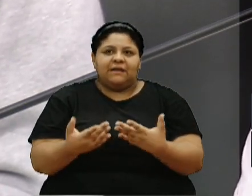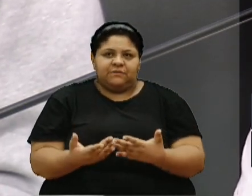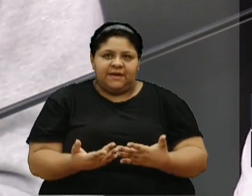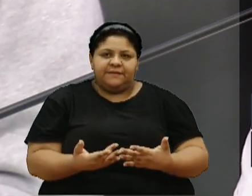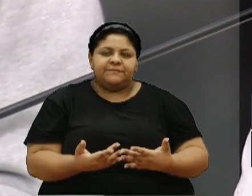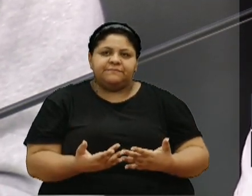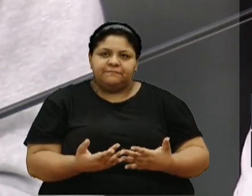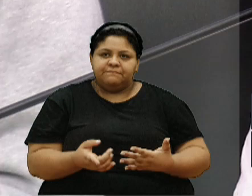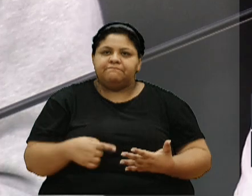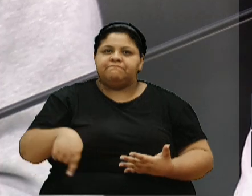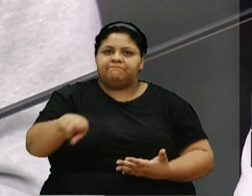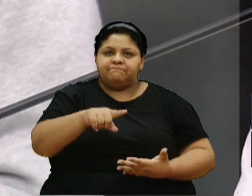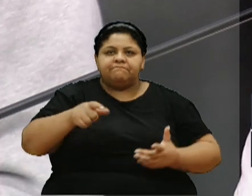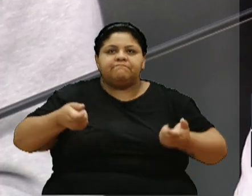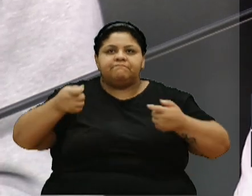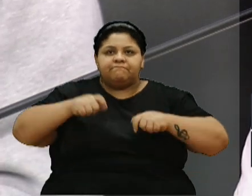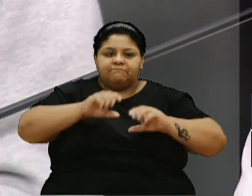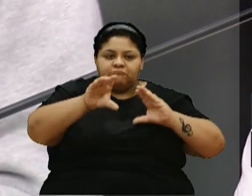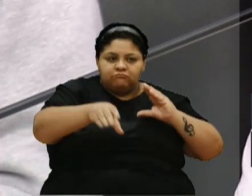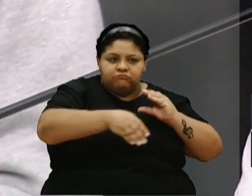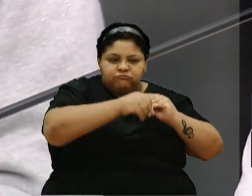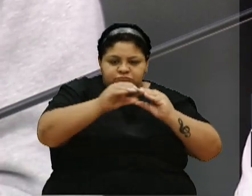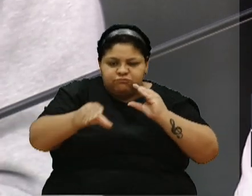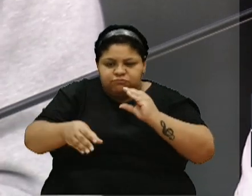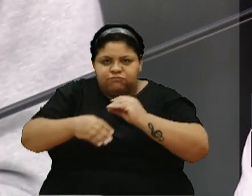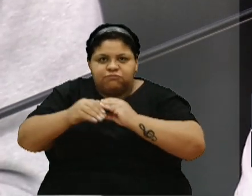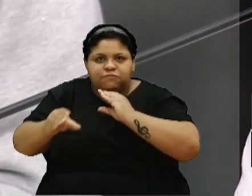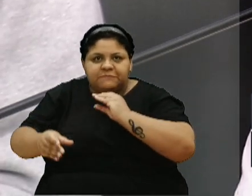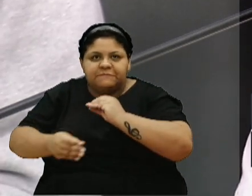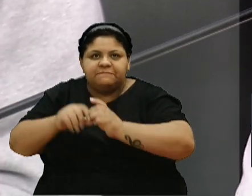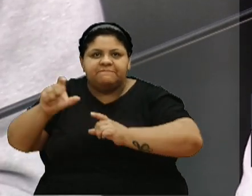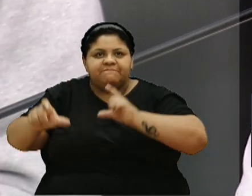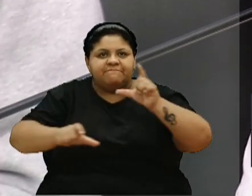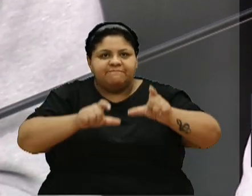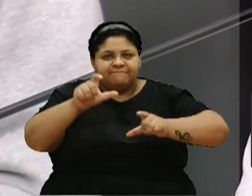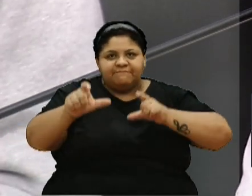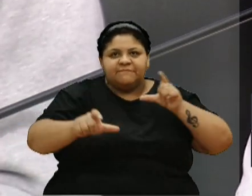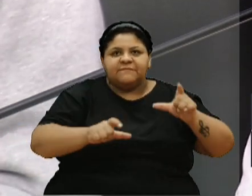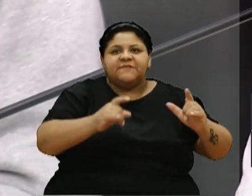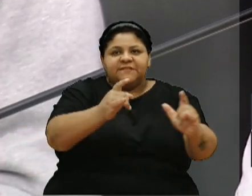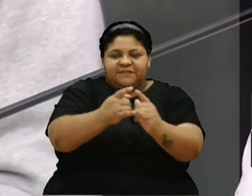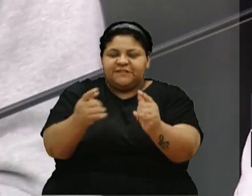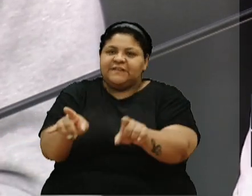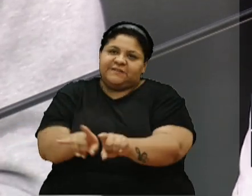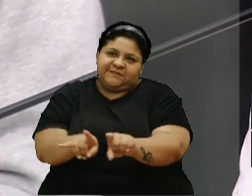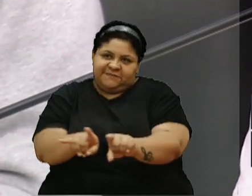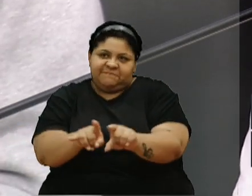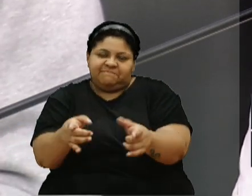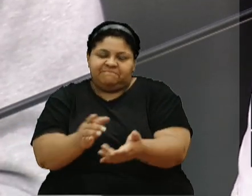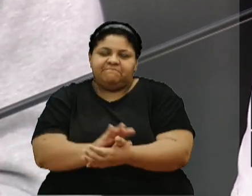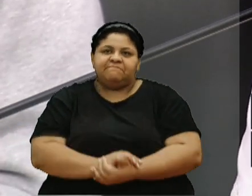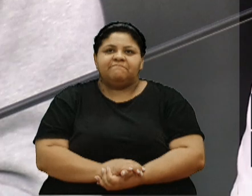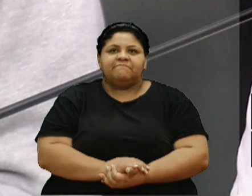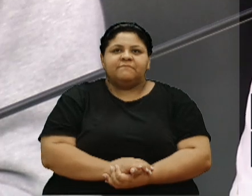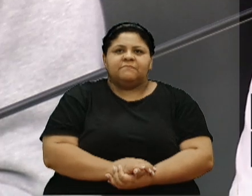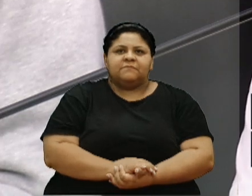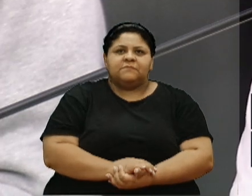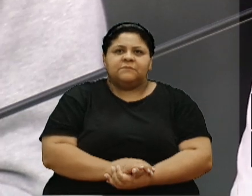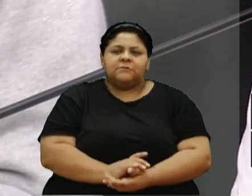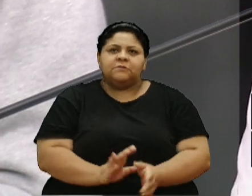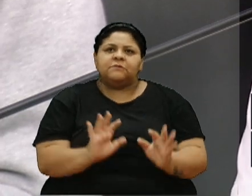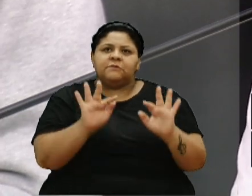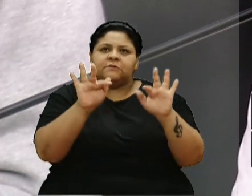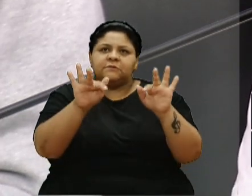possamos ter essa capacidade de ir agregando, né, as pessoas cada vez mais e as entidades também. Para